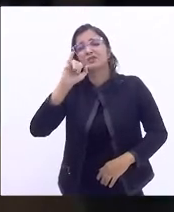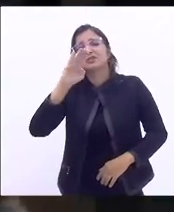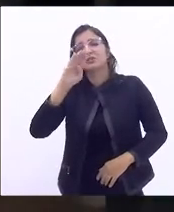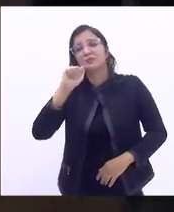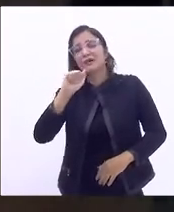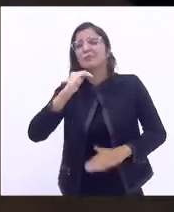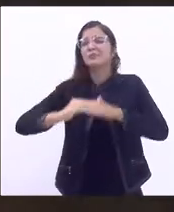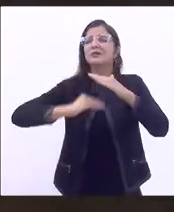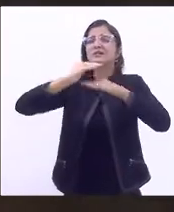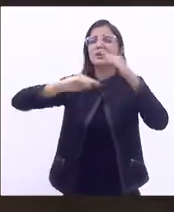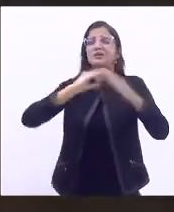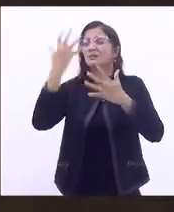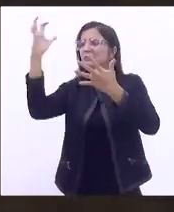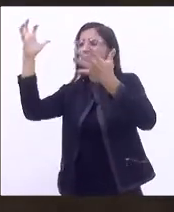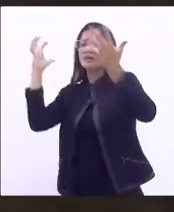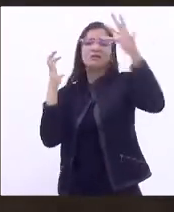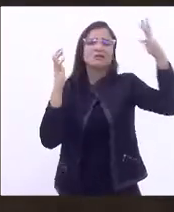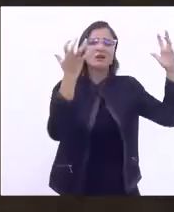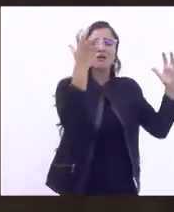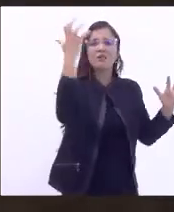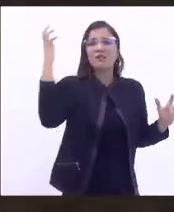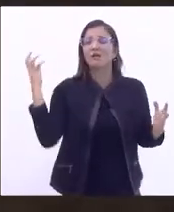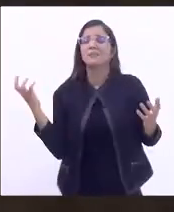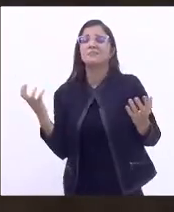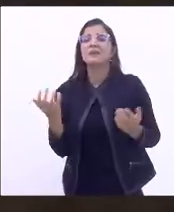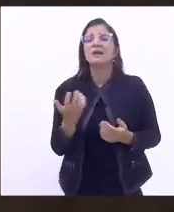que fragilizou